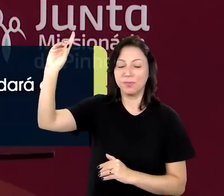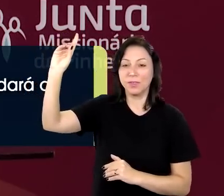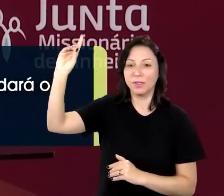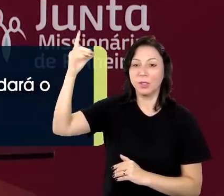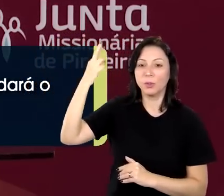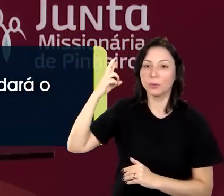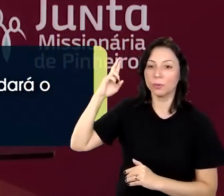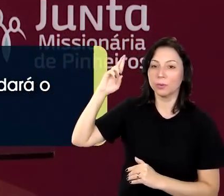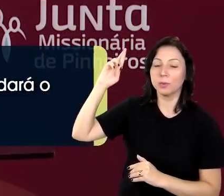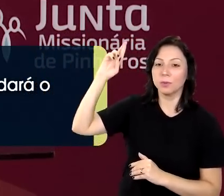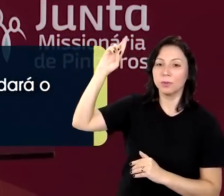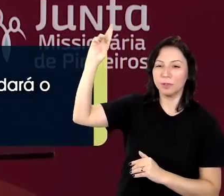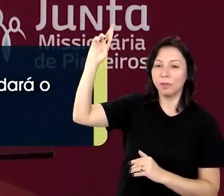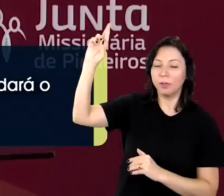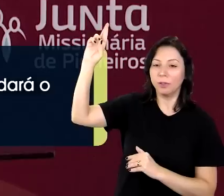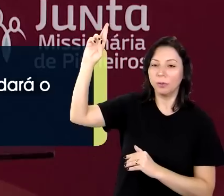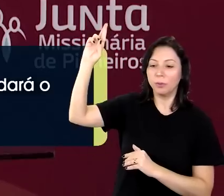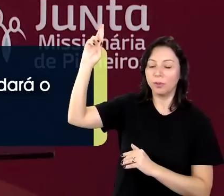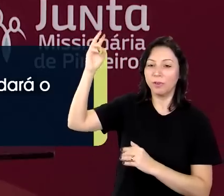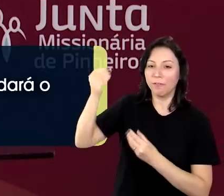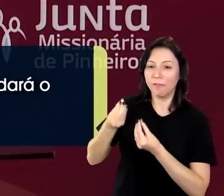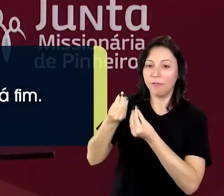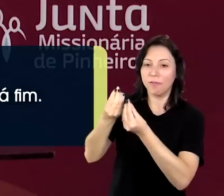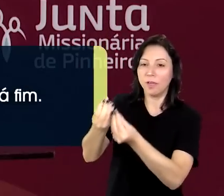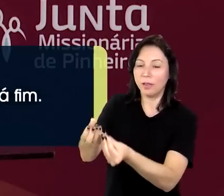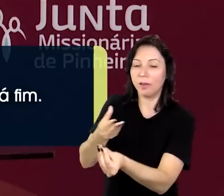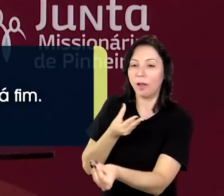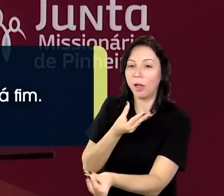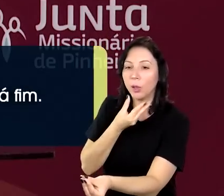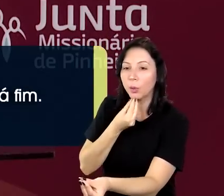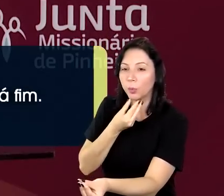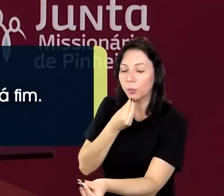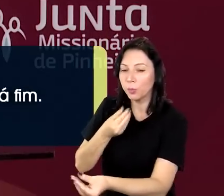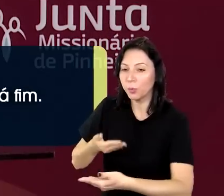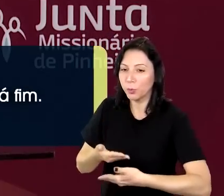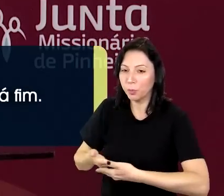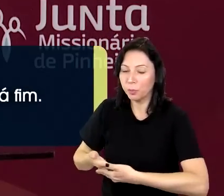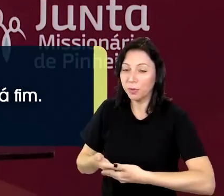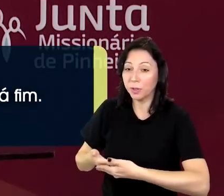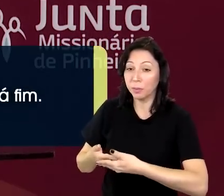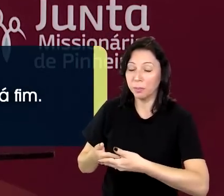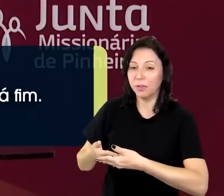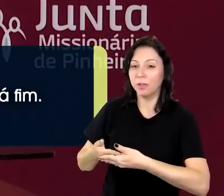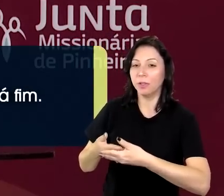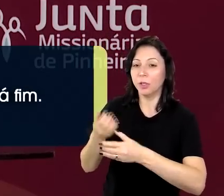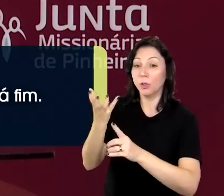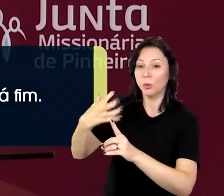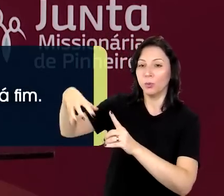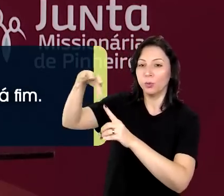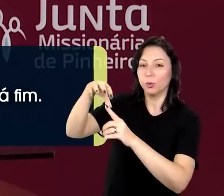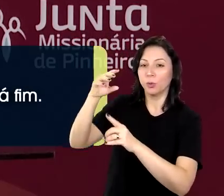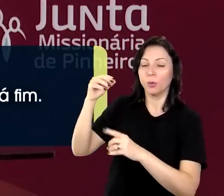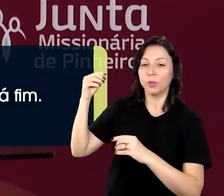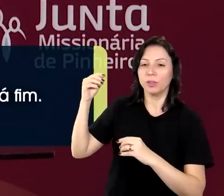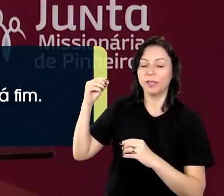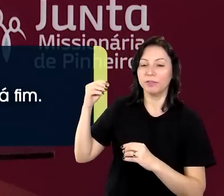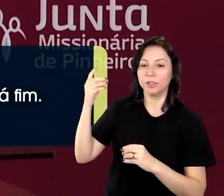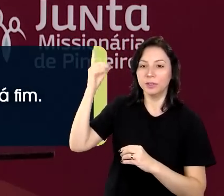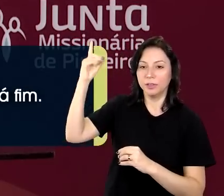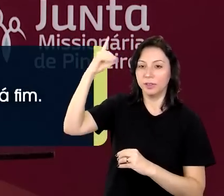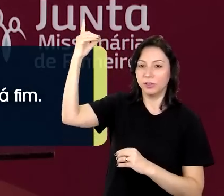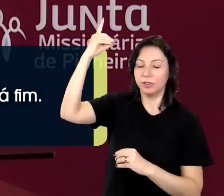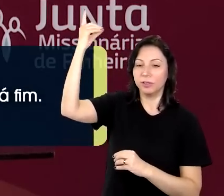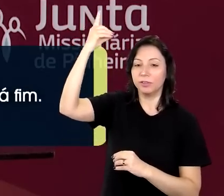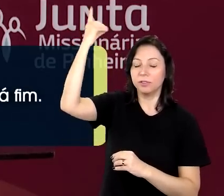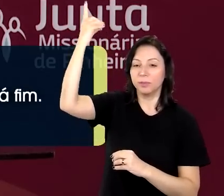Senhor, lhe dará o trono de Davi, seu pai. Ele reinará para sempre sobre a casa de Jacó, e o